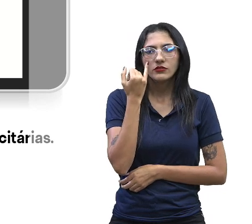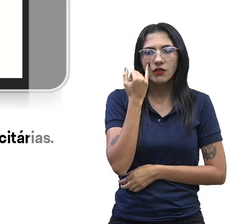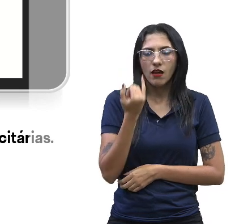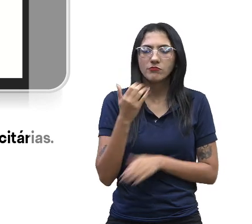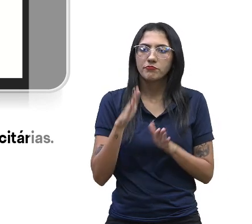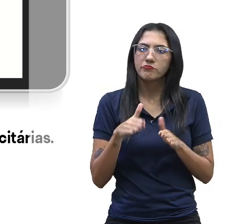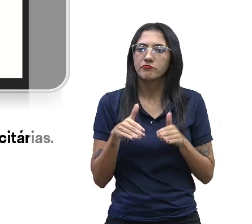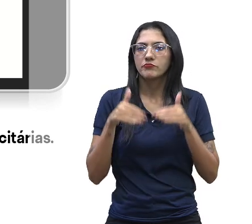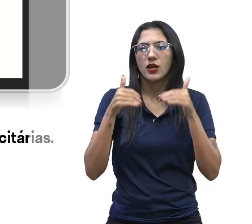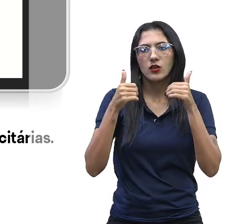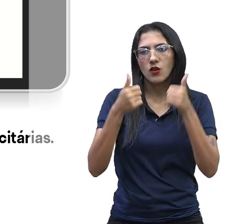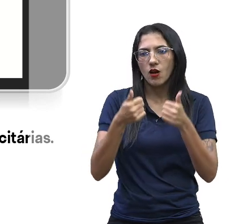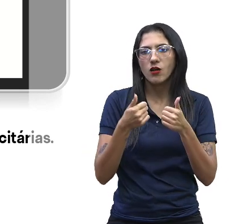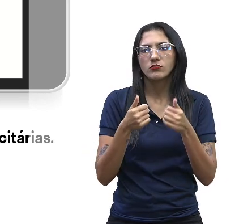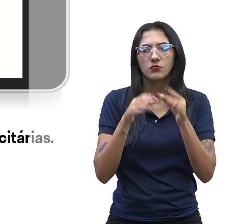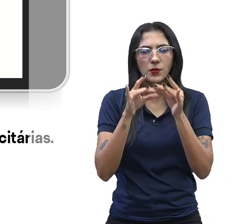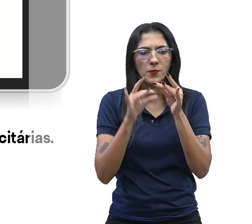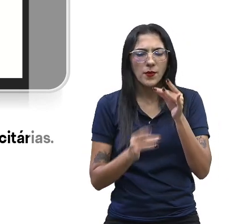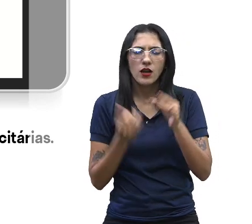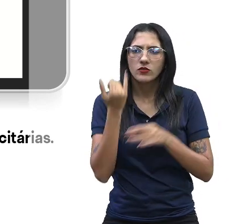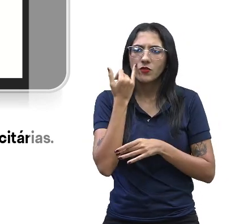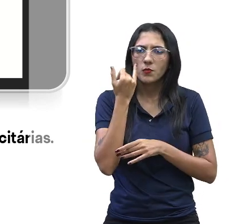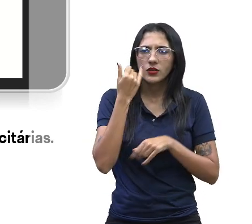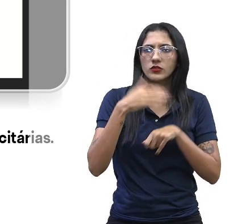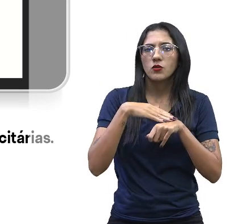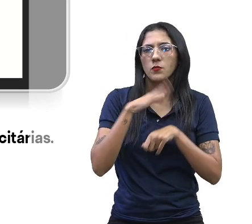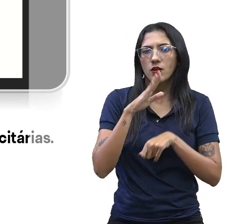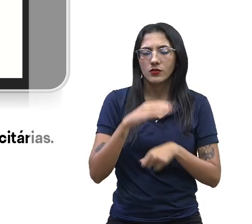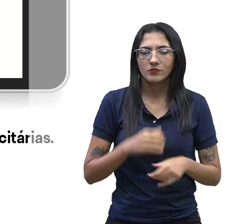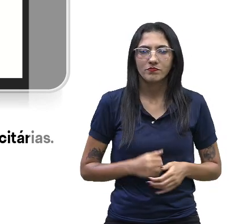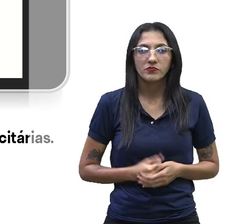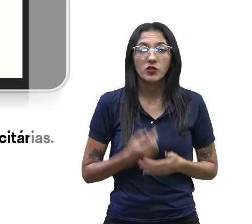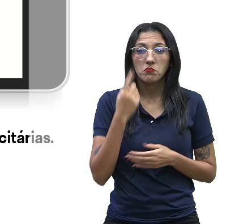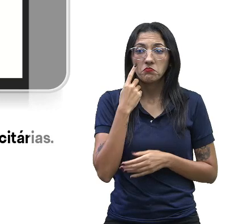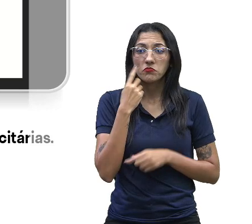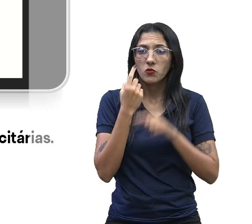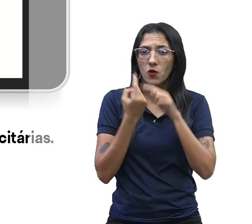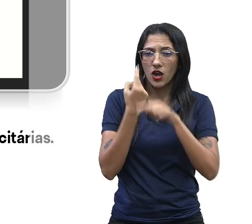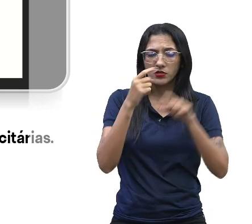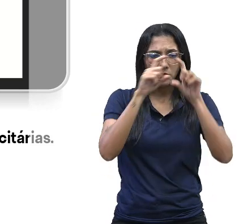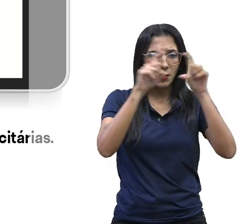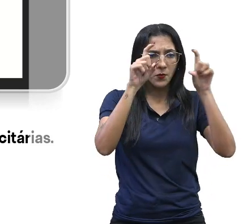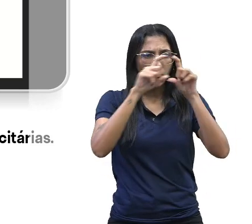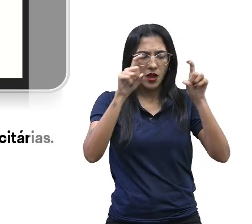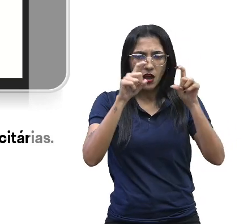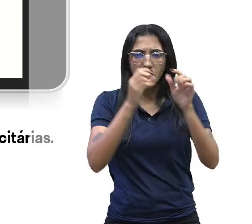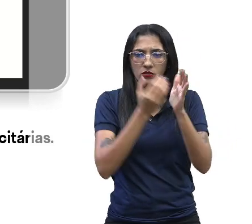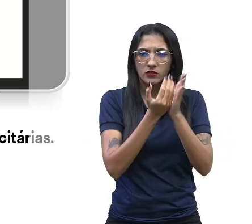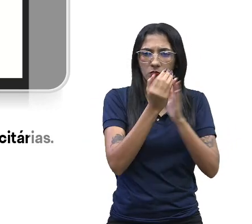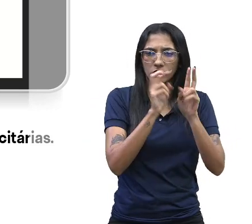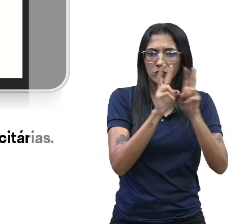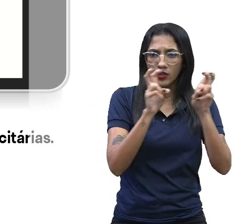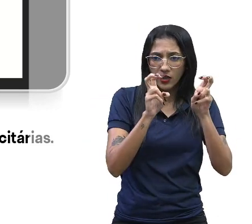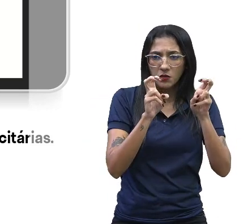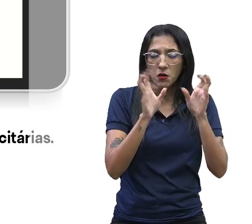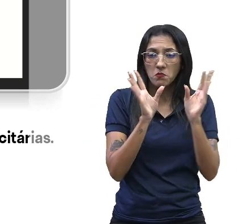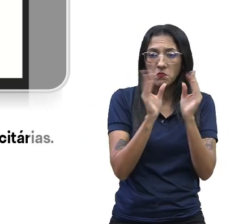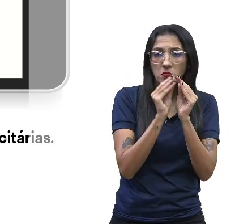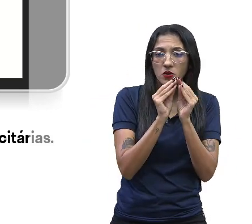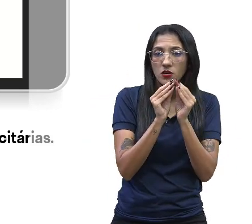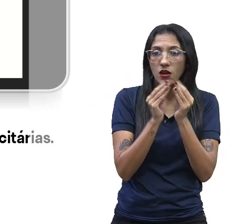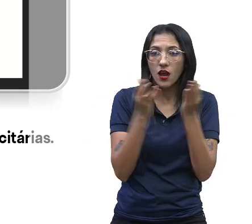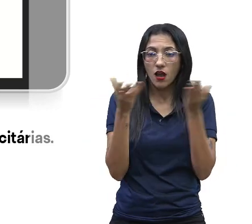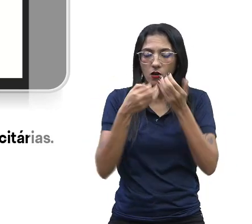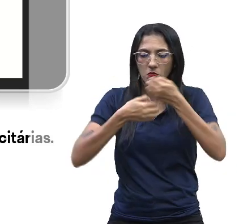mais ampliada. O que no início da notícia ele condensou, ele vai agora trazer